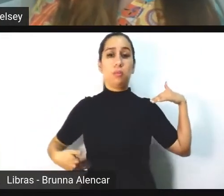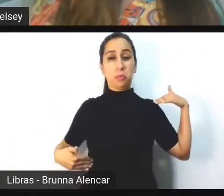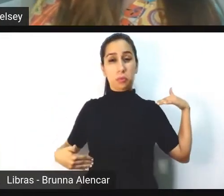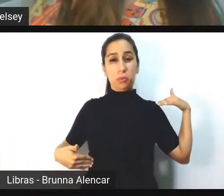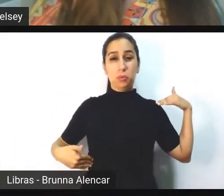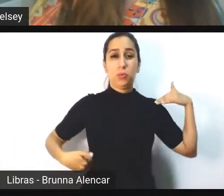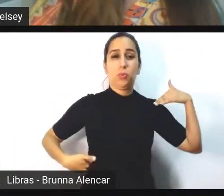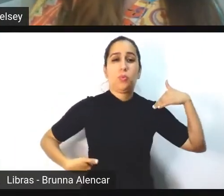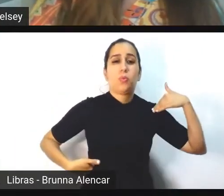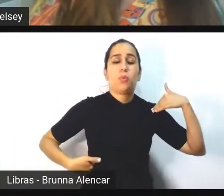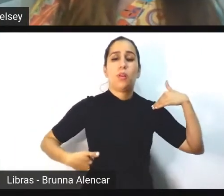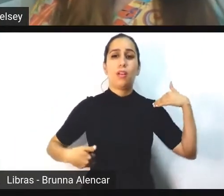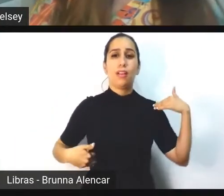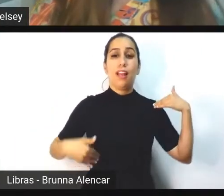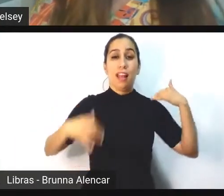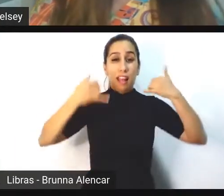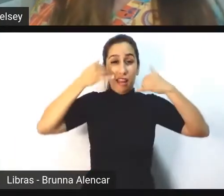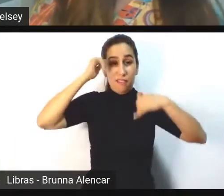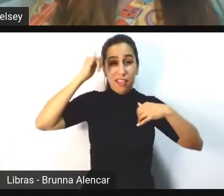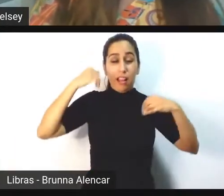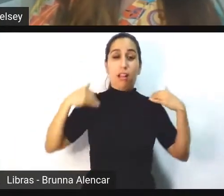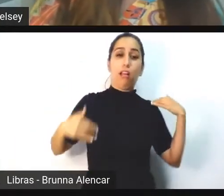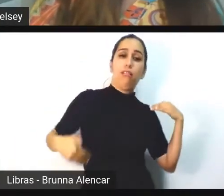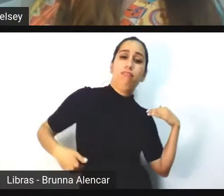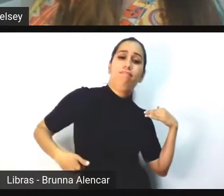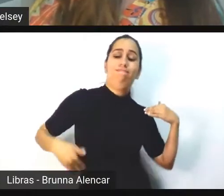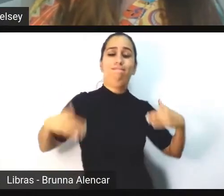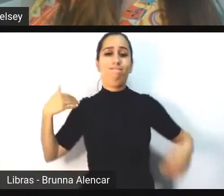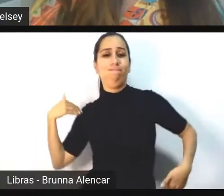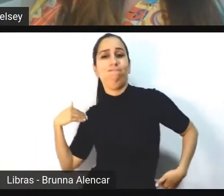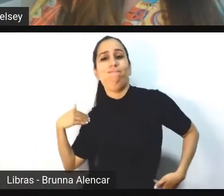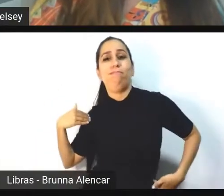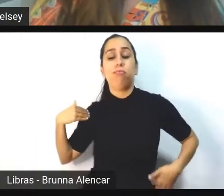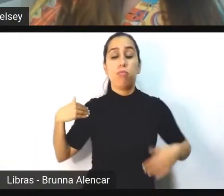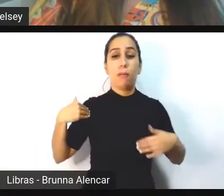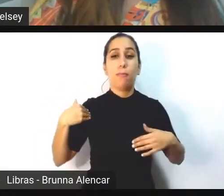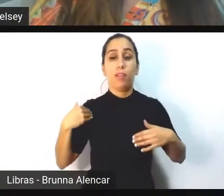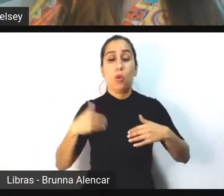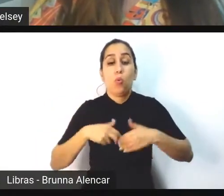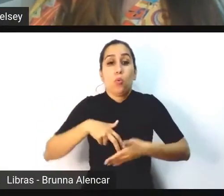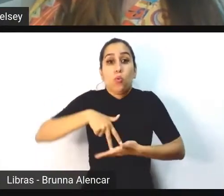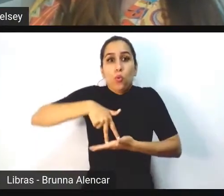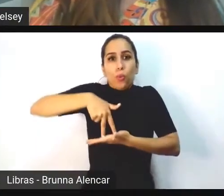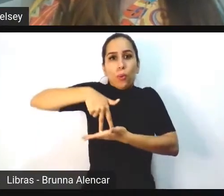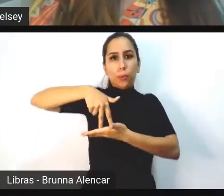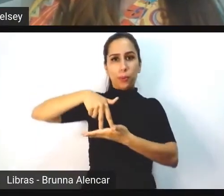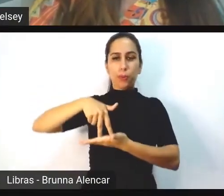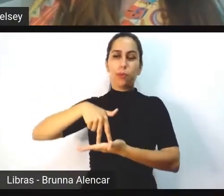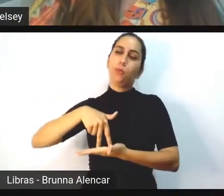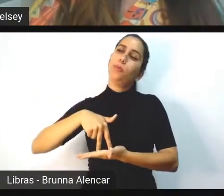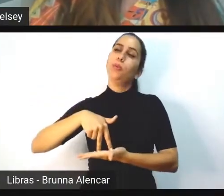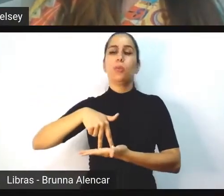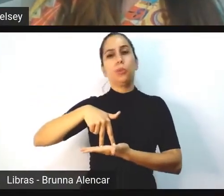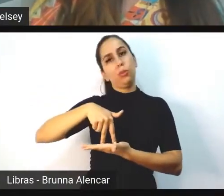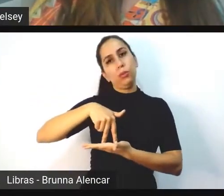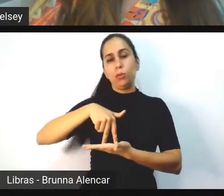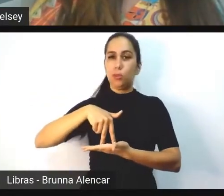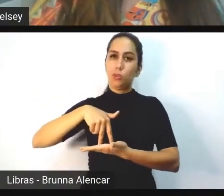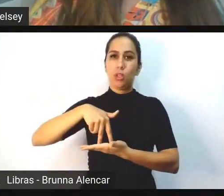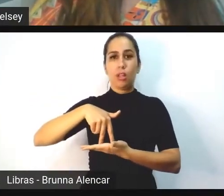tronco não desabar, a minha musculatura está contraindo. Então, quando eu levanto, eu me movo, não